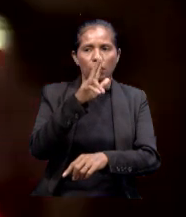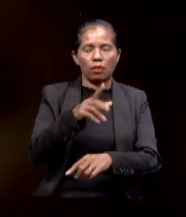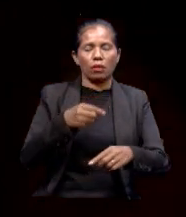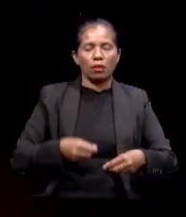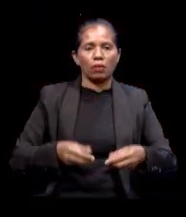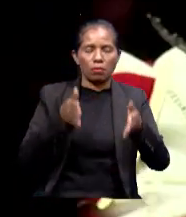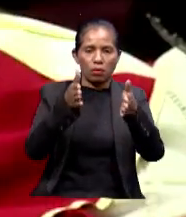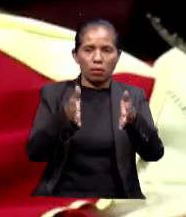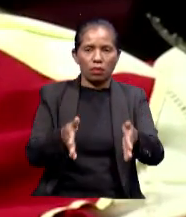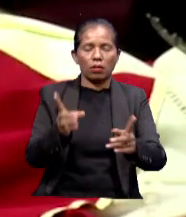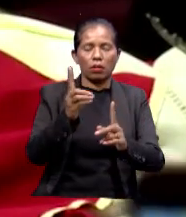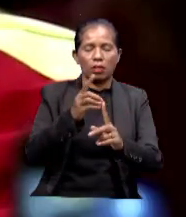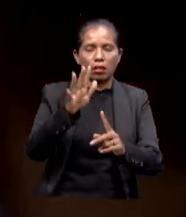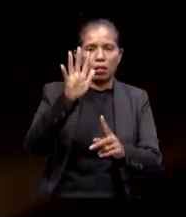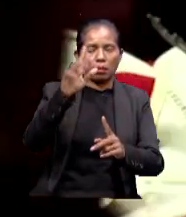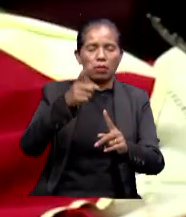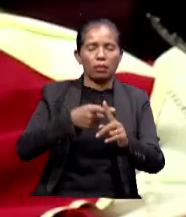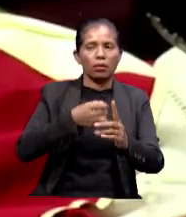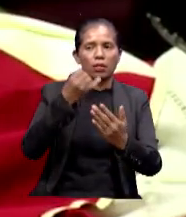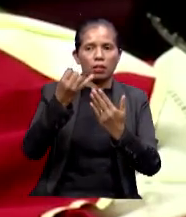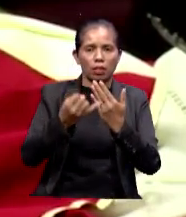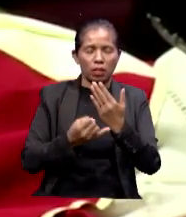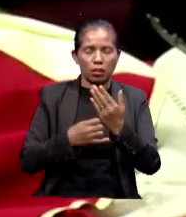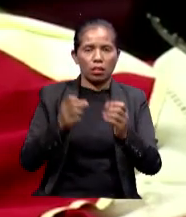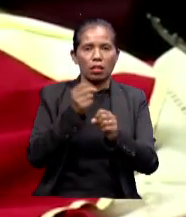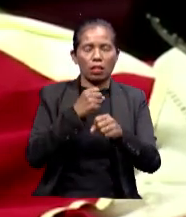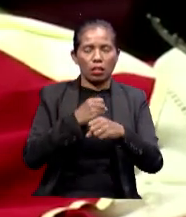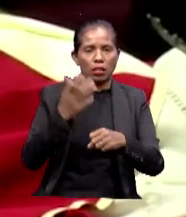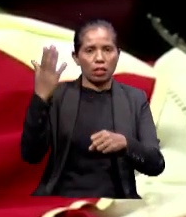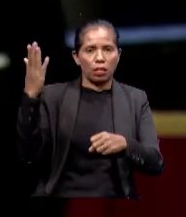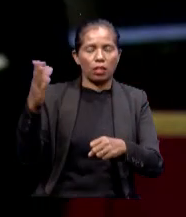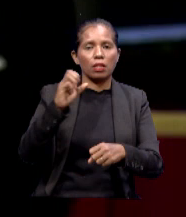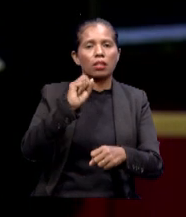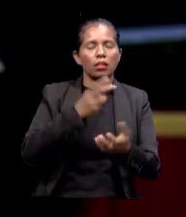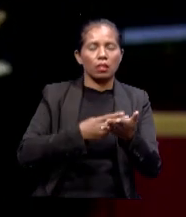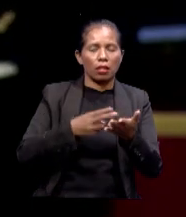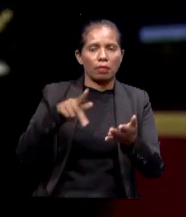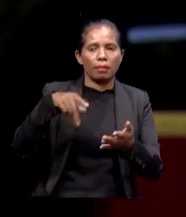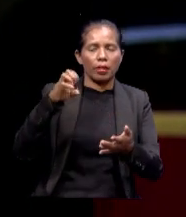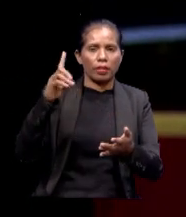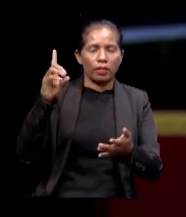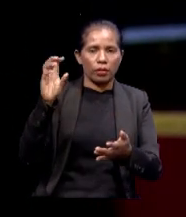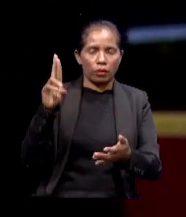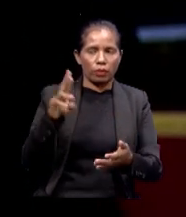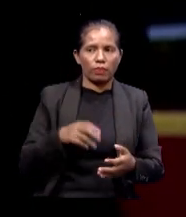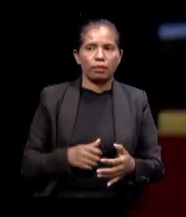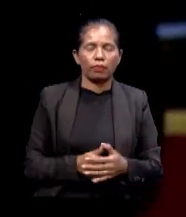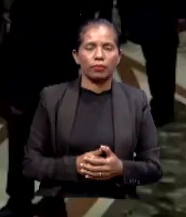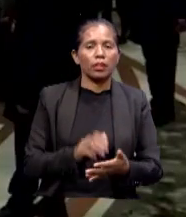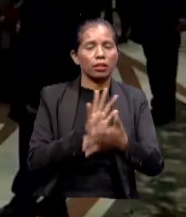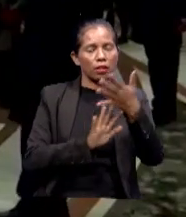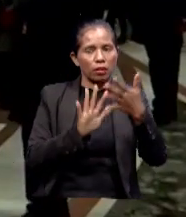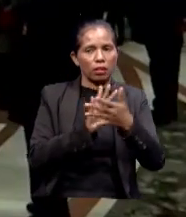o fúnebre e a loron lima fulan janeiro nebe se realiza e a praça São Pedro e a basílica ne oin. Ceremonia ne